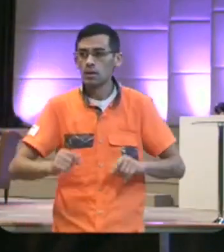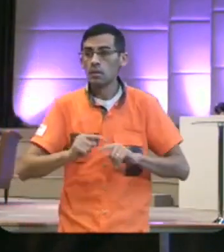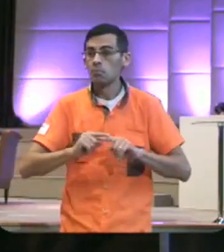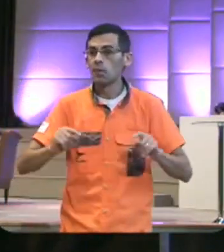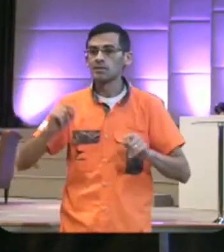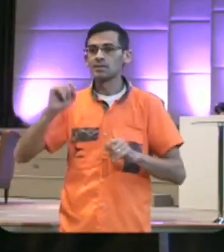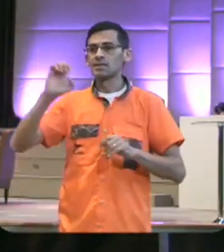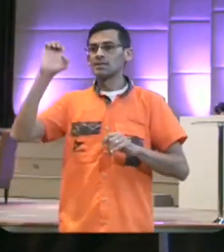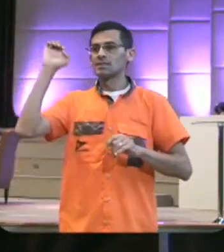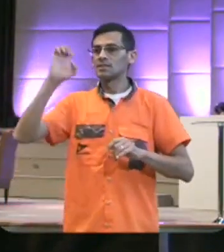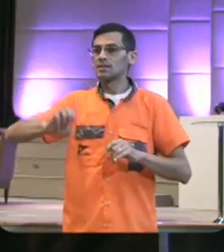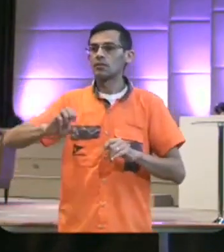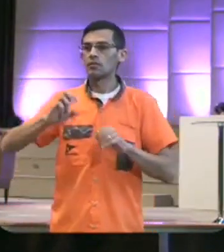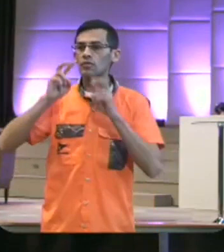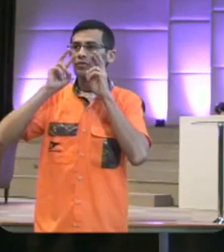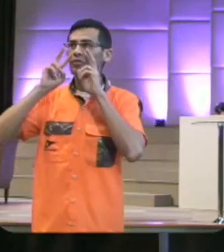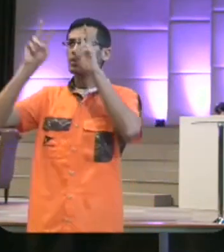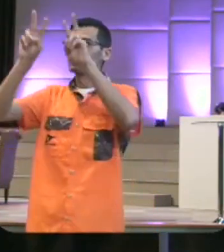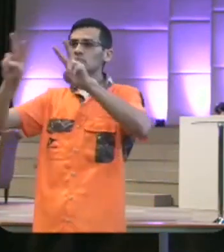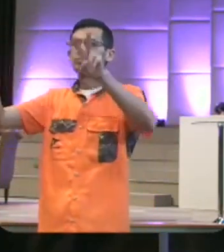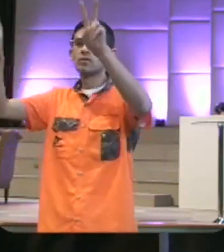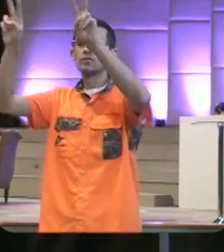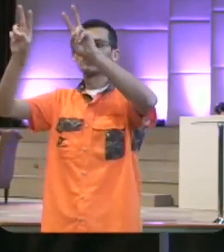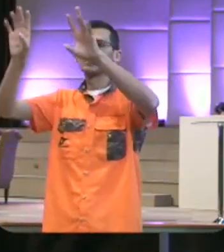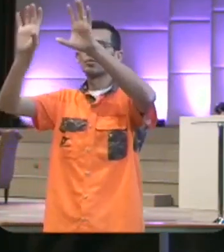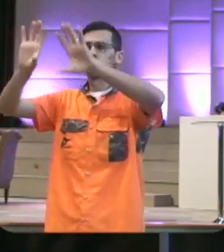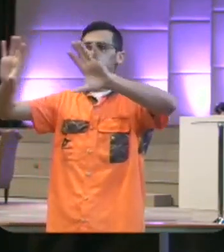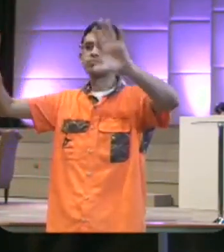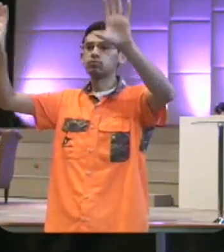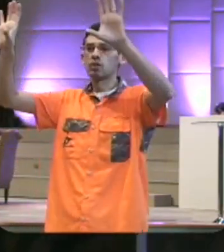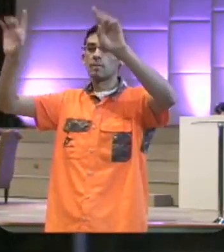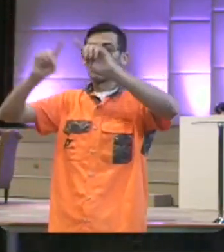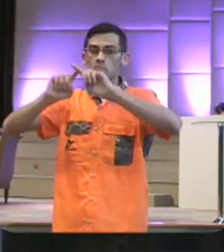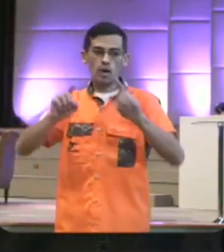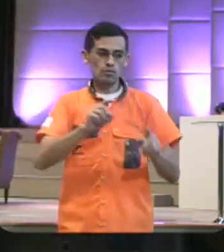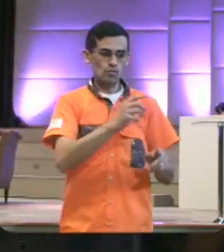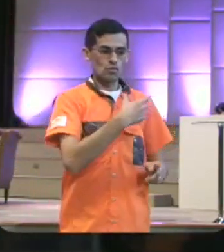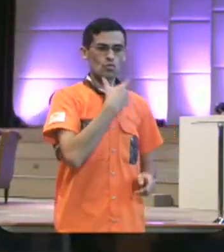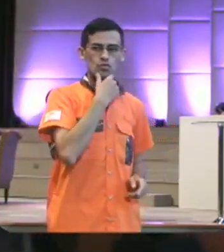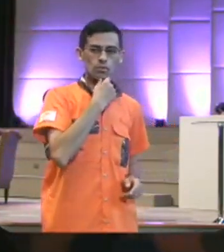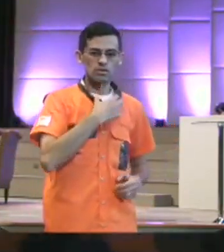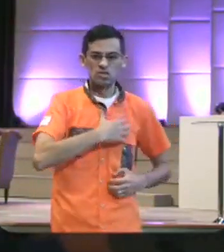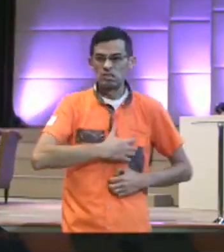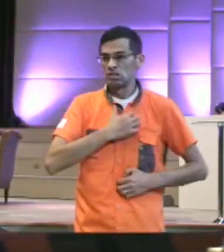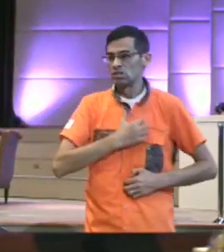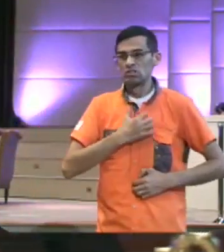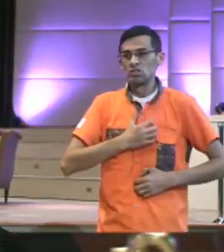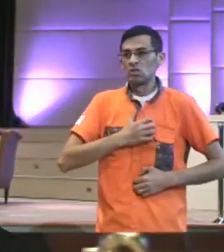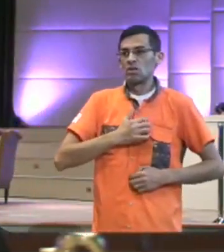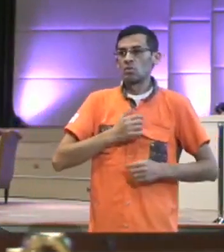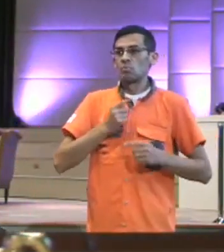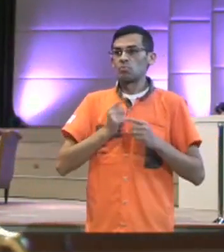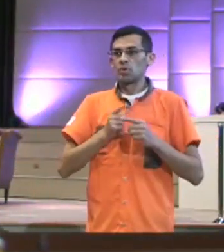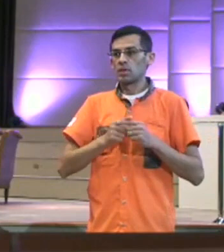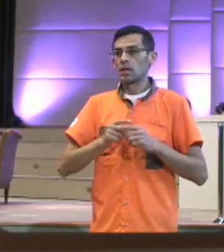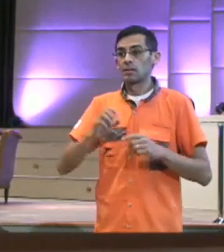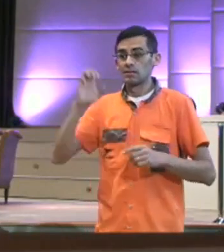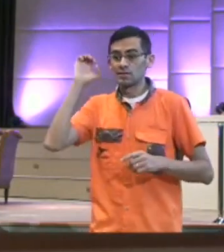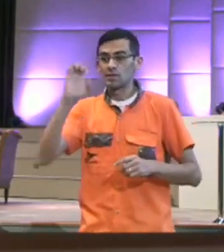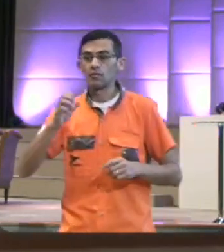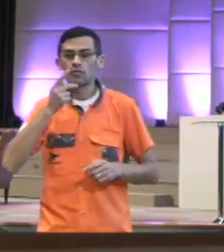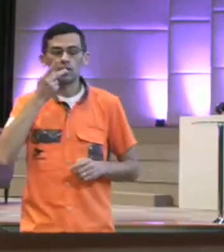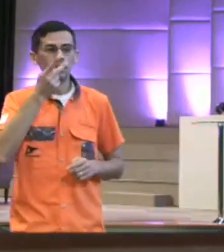ele estava tendo uma visão naquela hora, e isso enfureceu ainda mais aqueles homens, porque ele estava dizendo